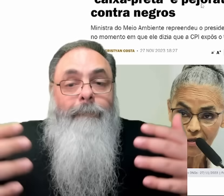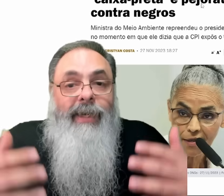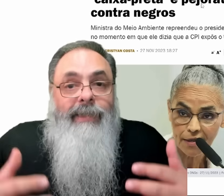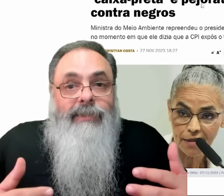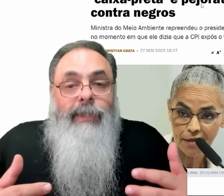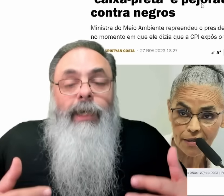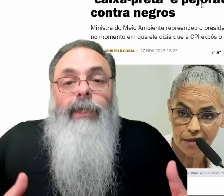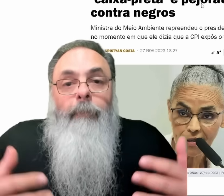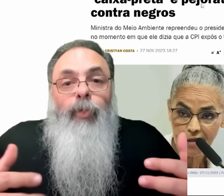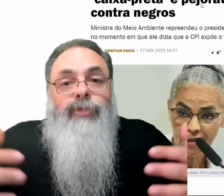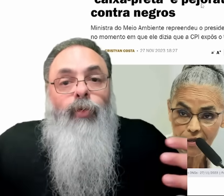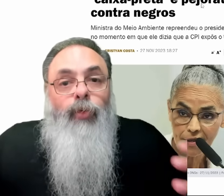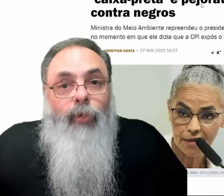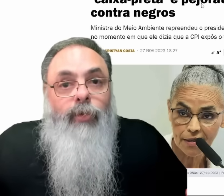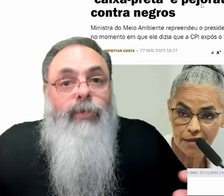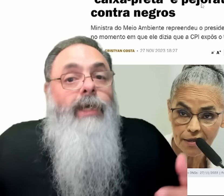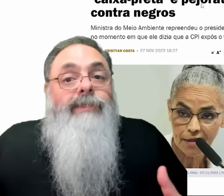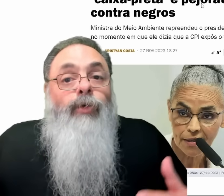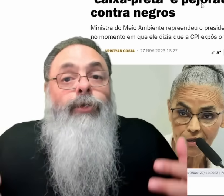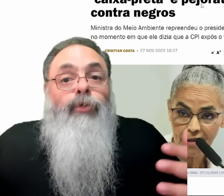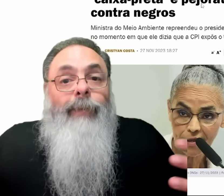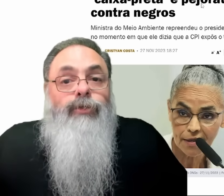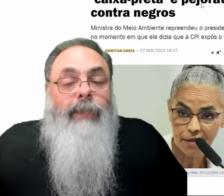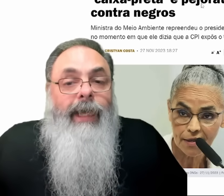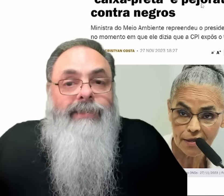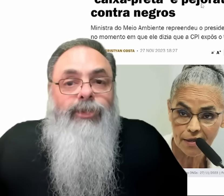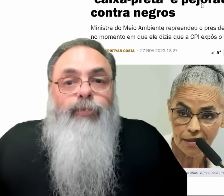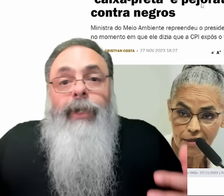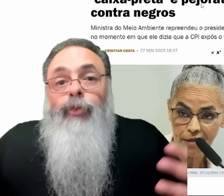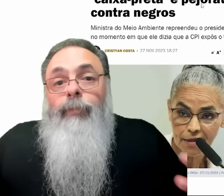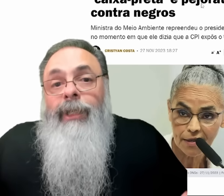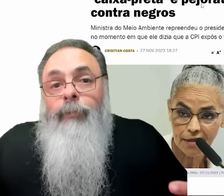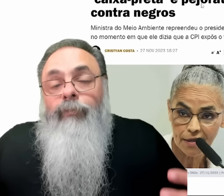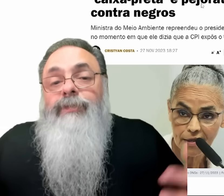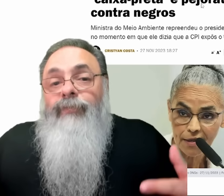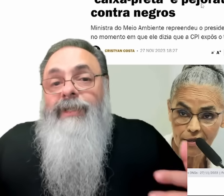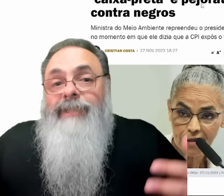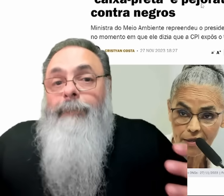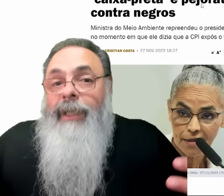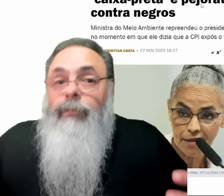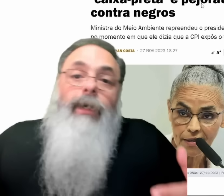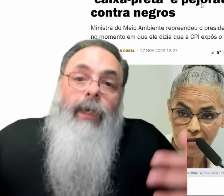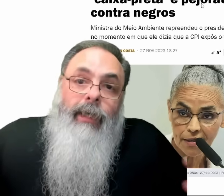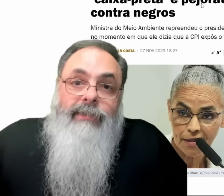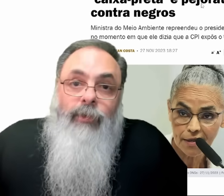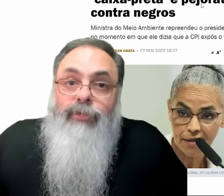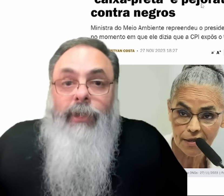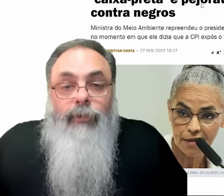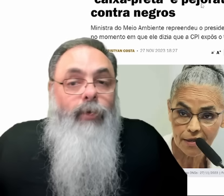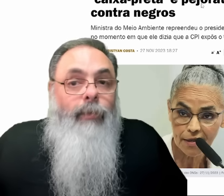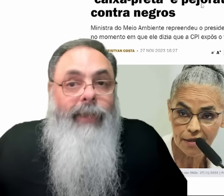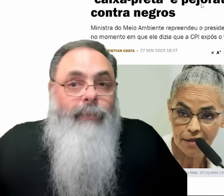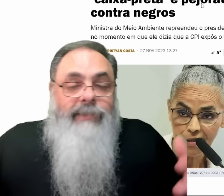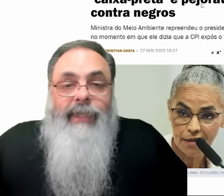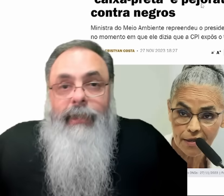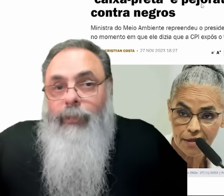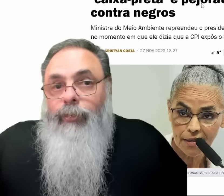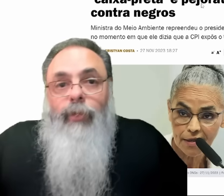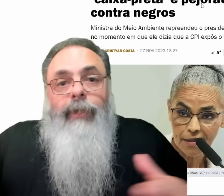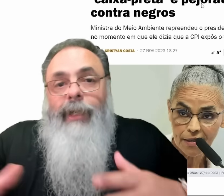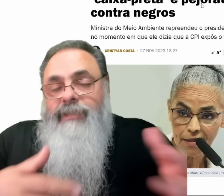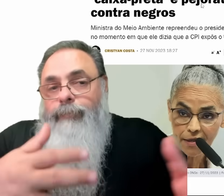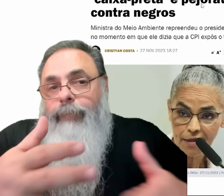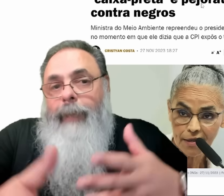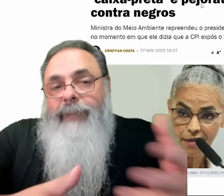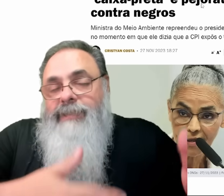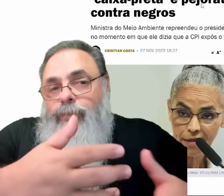vocês empresas que buscam lucro são muito mais honestas porque no mínimo você fica sabendo que elas estão buscando lucro mesmo elas querem ter o